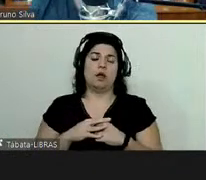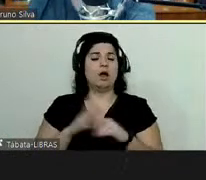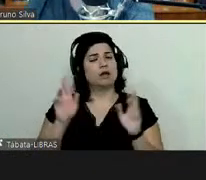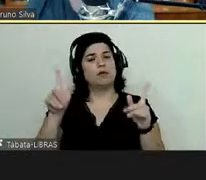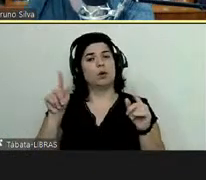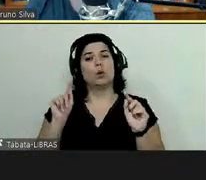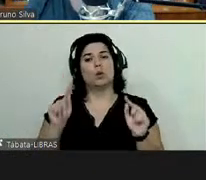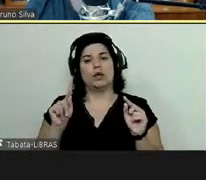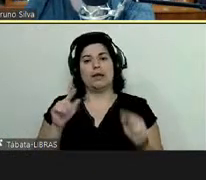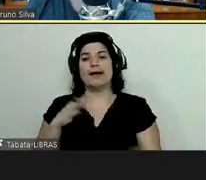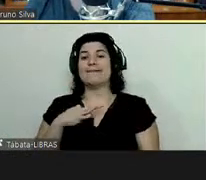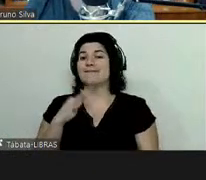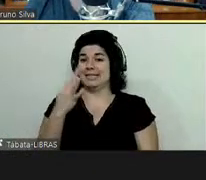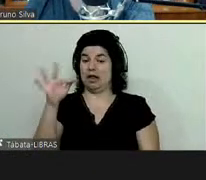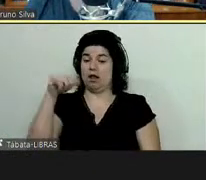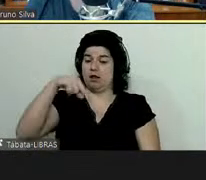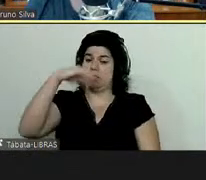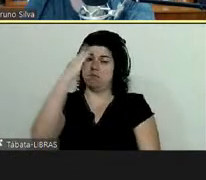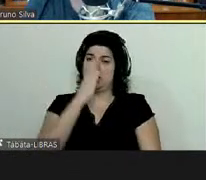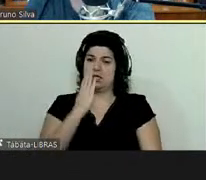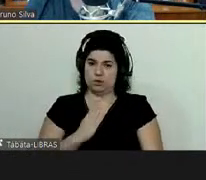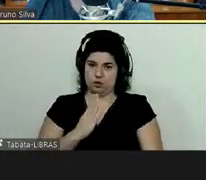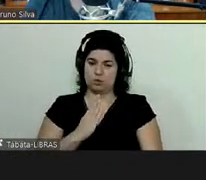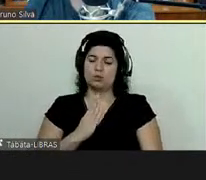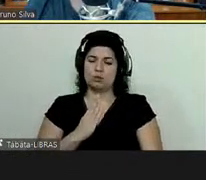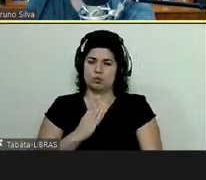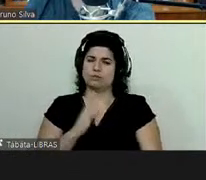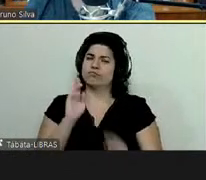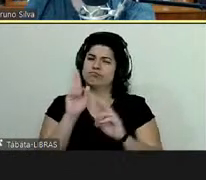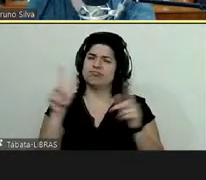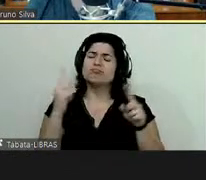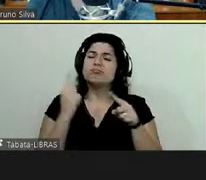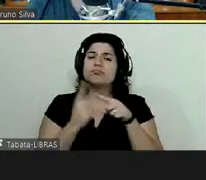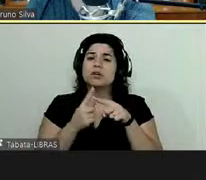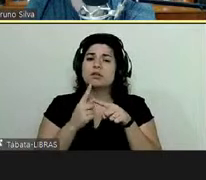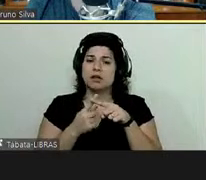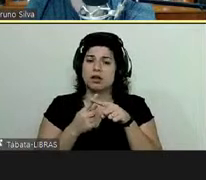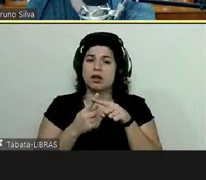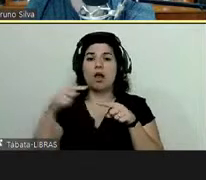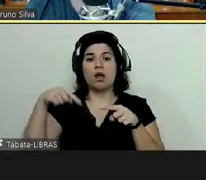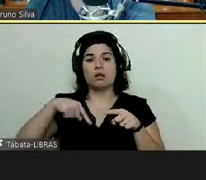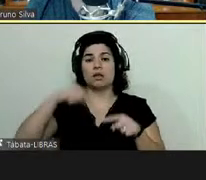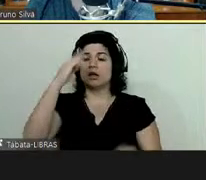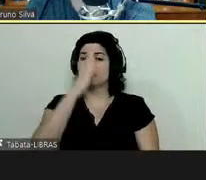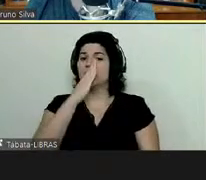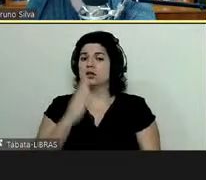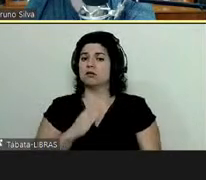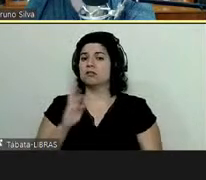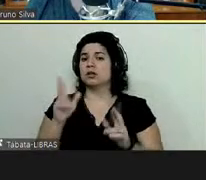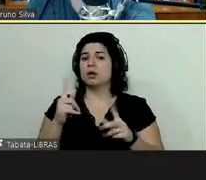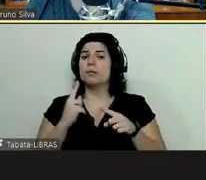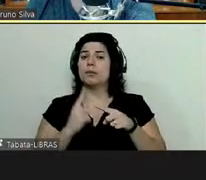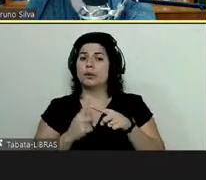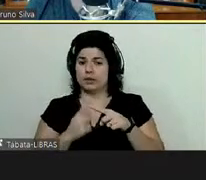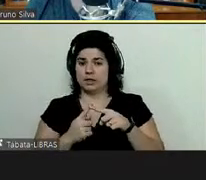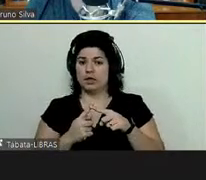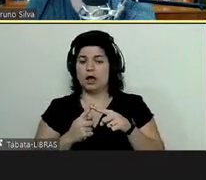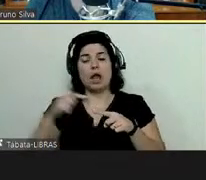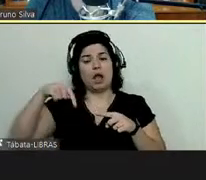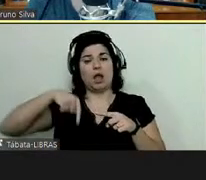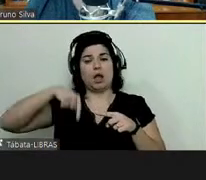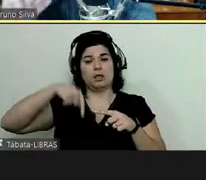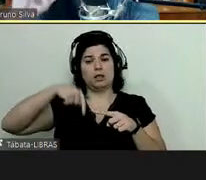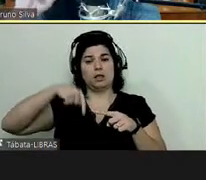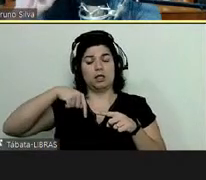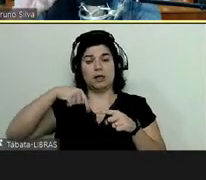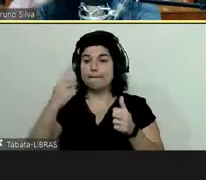por exemplo do federalismo brasileiro galera por quê que é diferente do federalismo brasileiro Professor porque no caso do federalismo